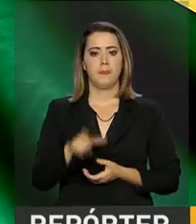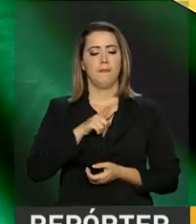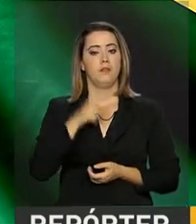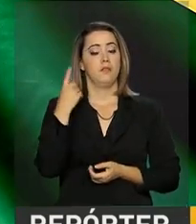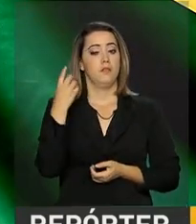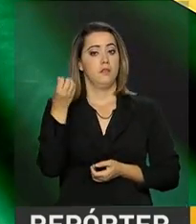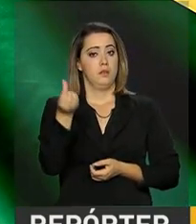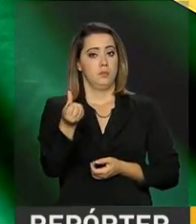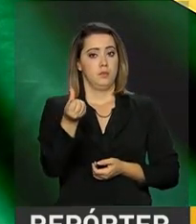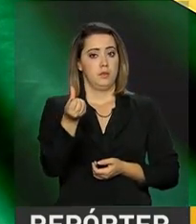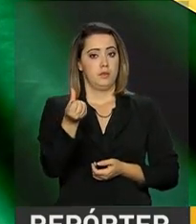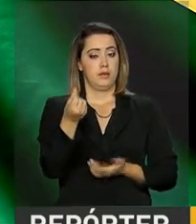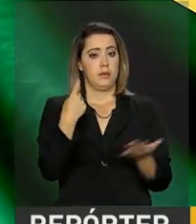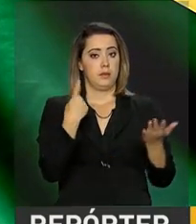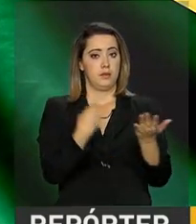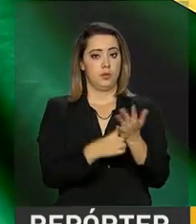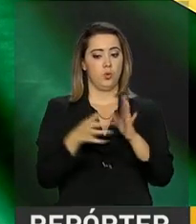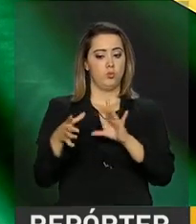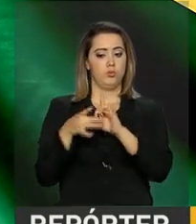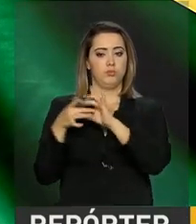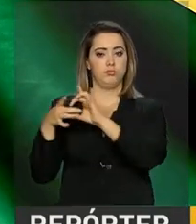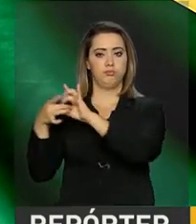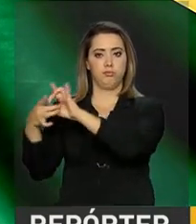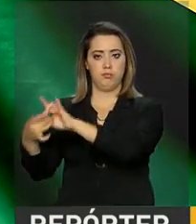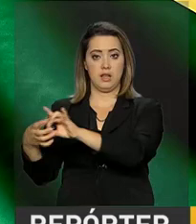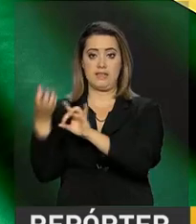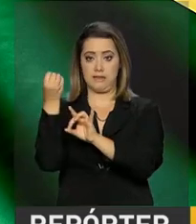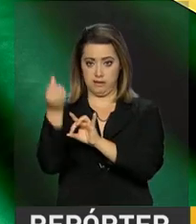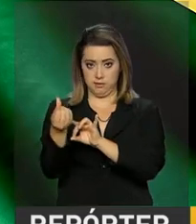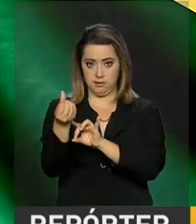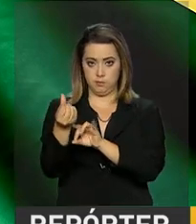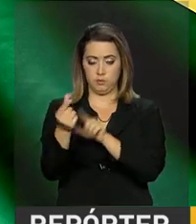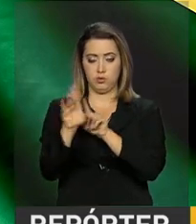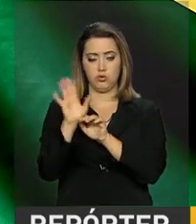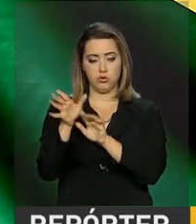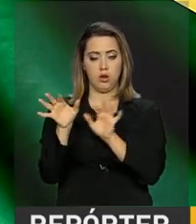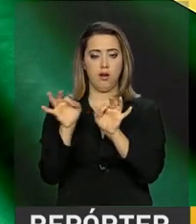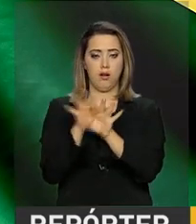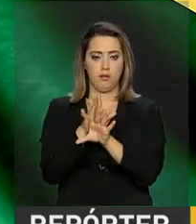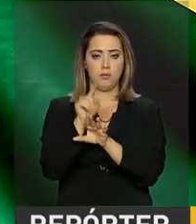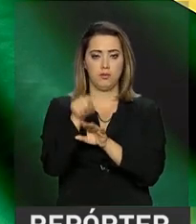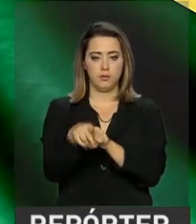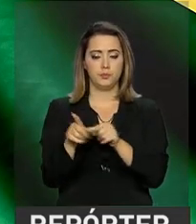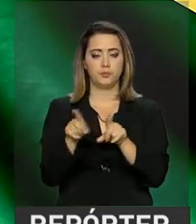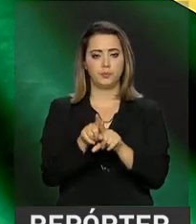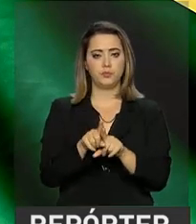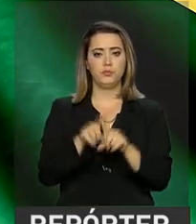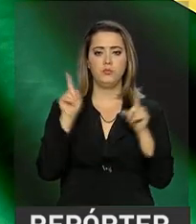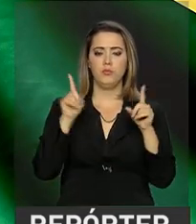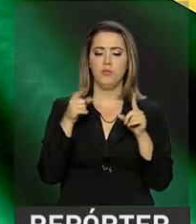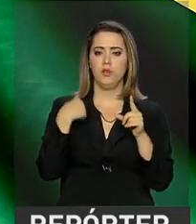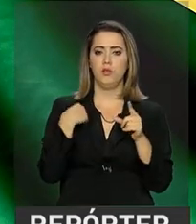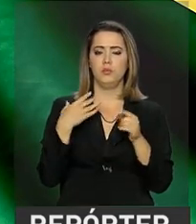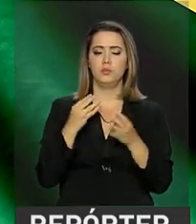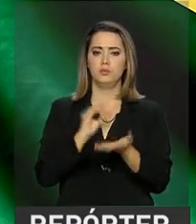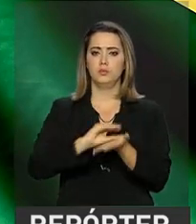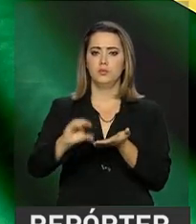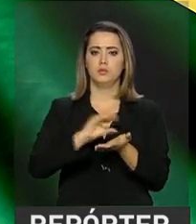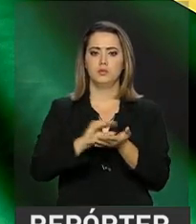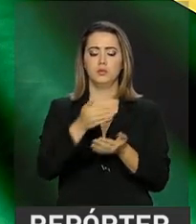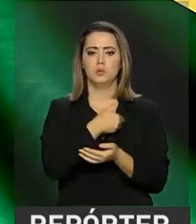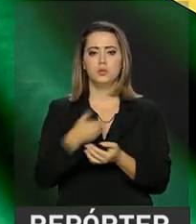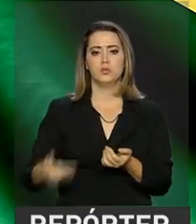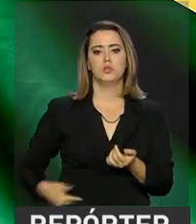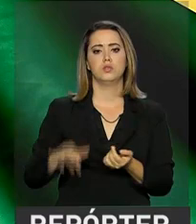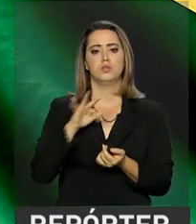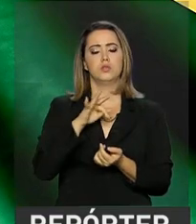convênios que ainda estão em curso convênios esses que já estão em fase de finalização Mas eles tiveram investimento do Governo